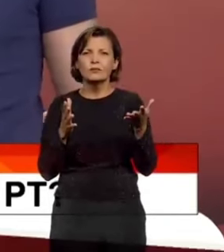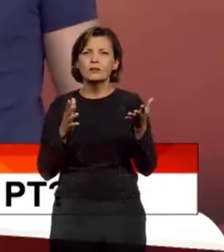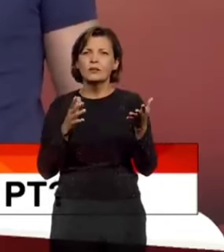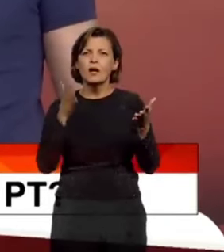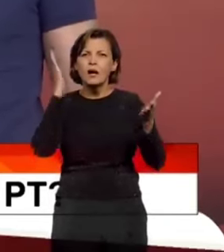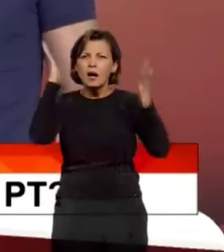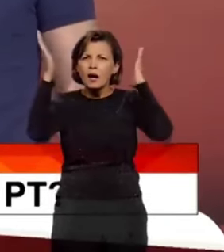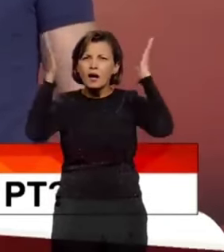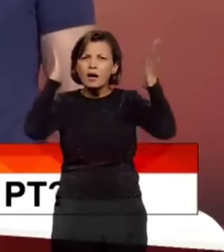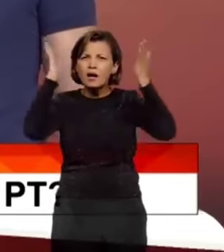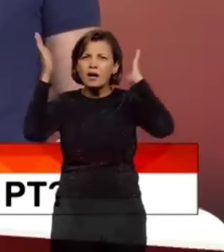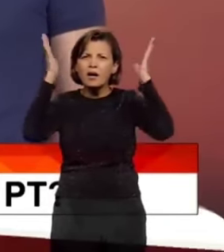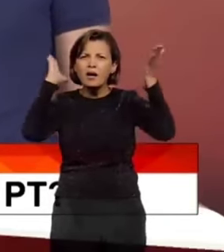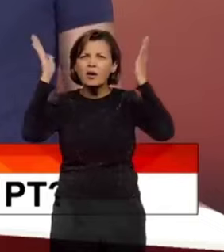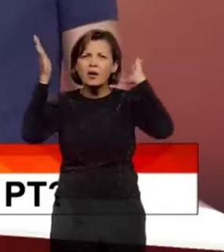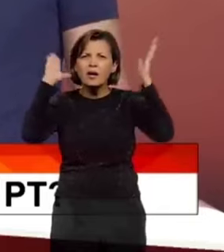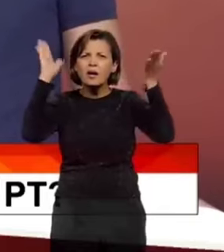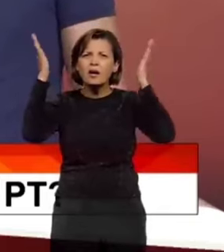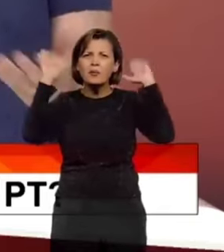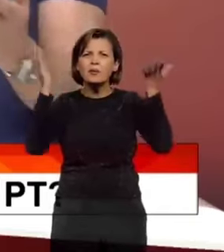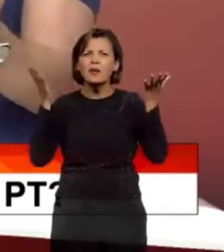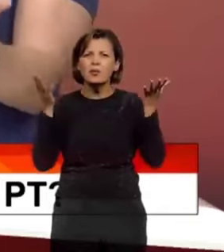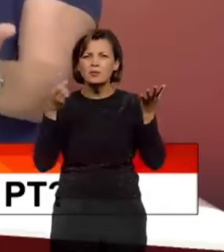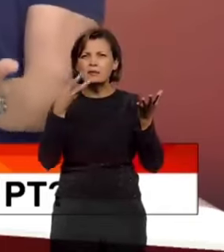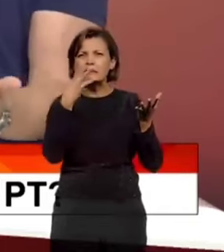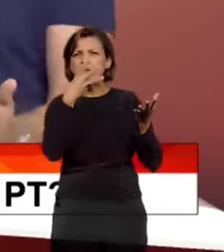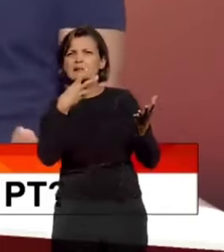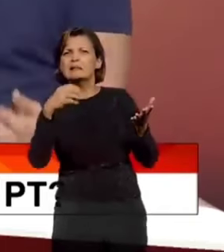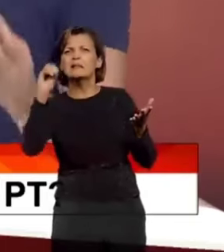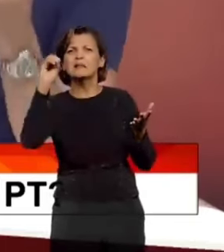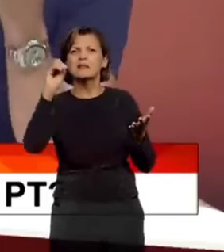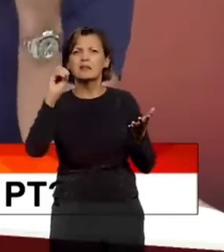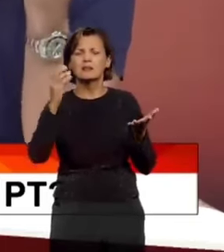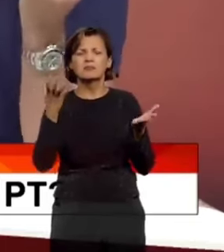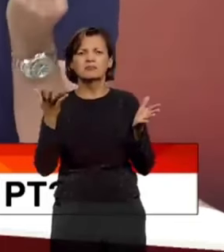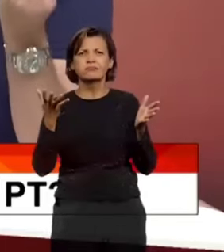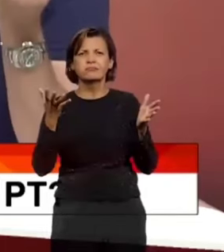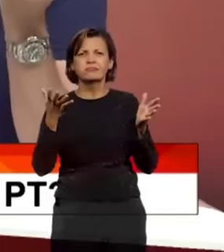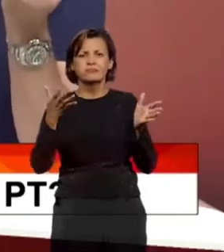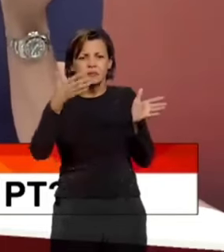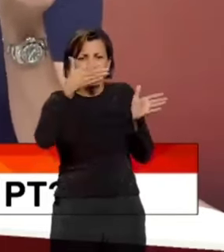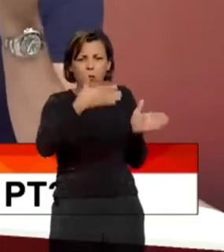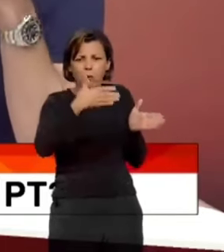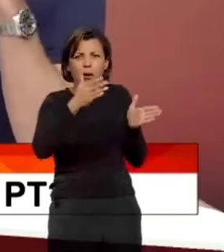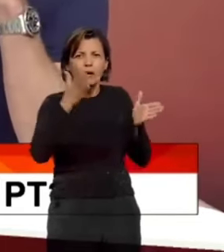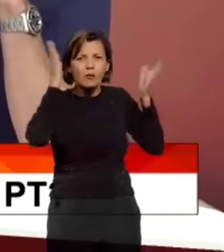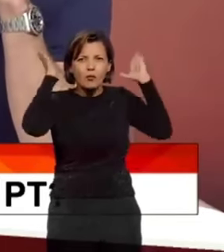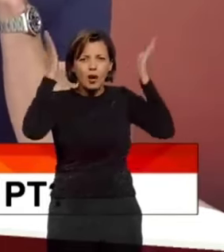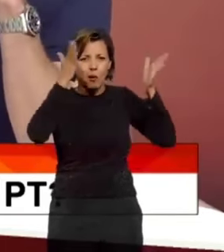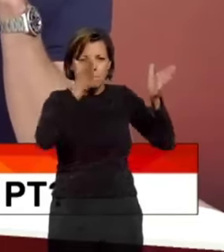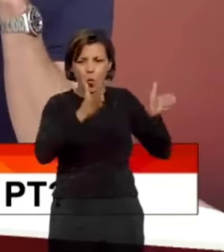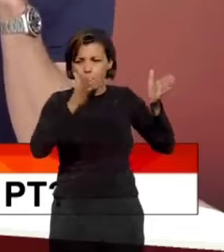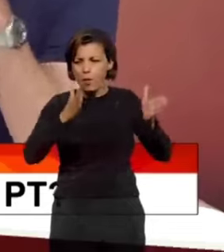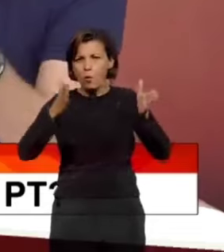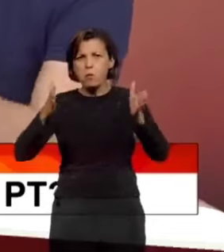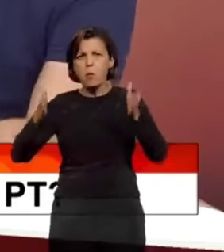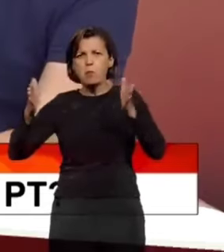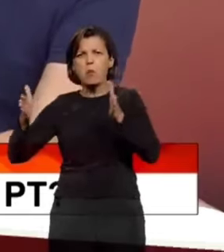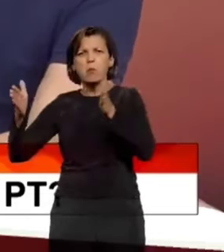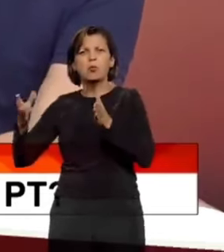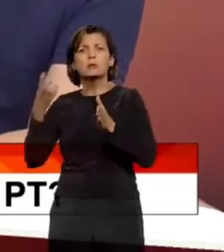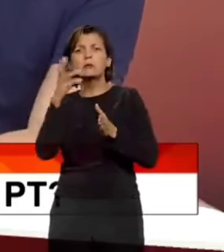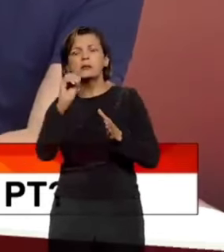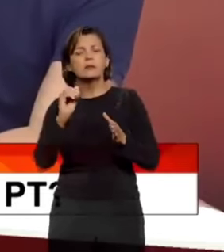30 container da presidência da república e despachar todo mundo sabe se você que brasileiro ficar odiando o